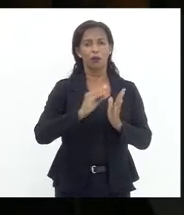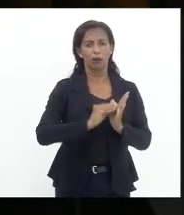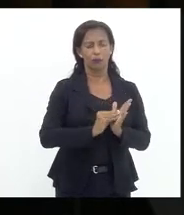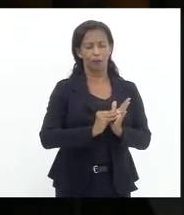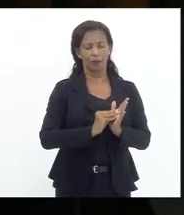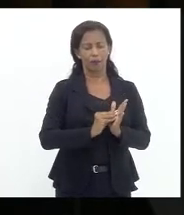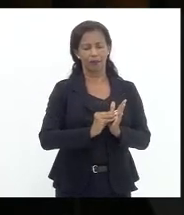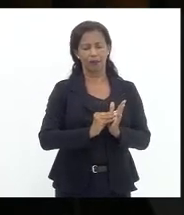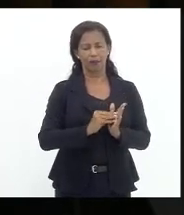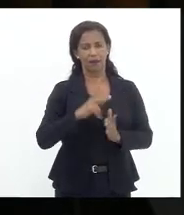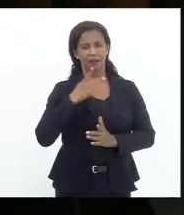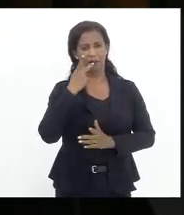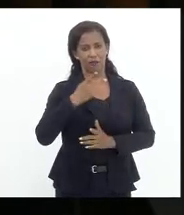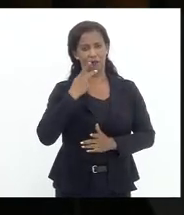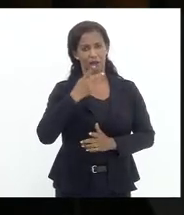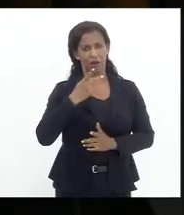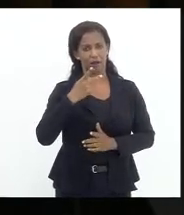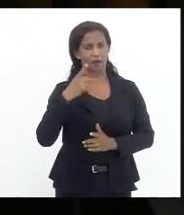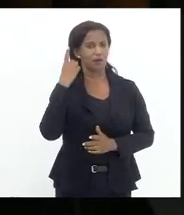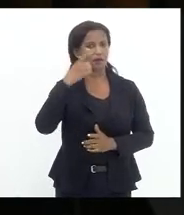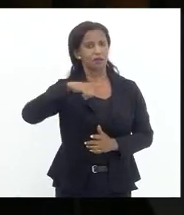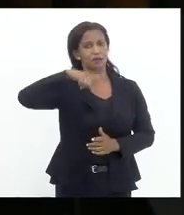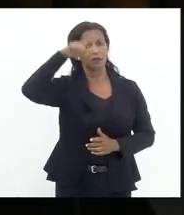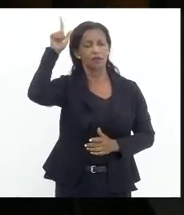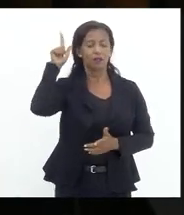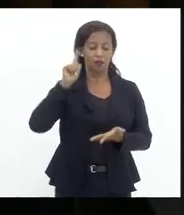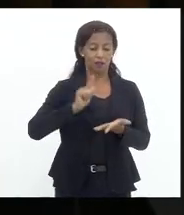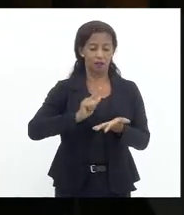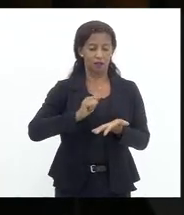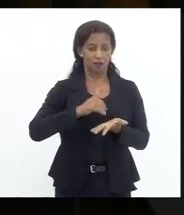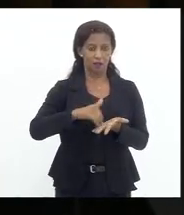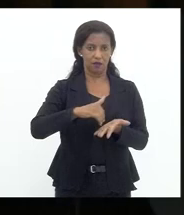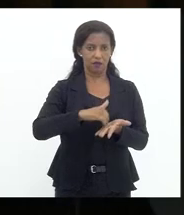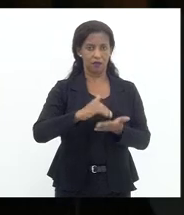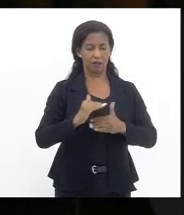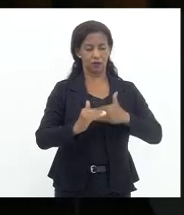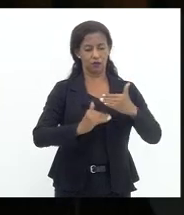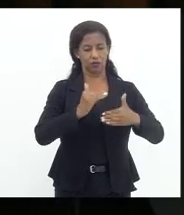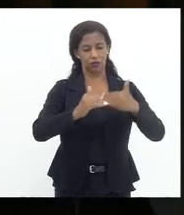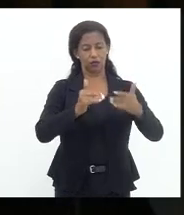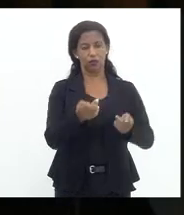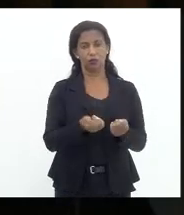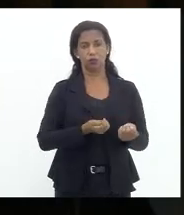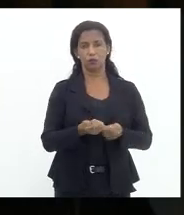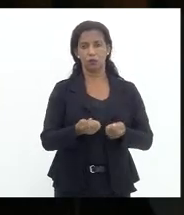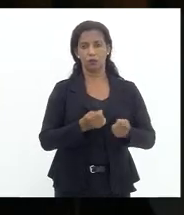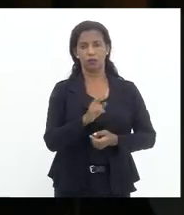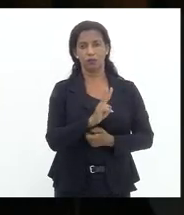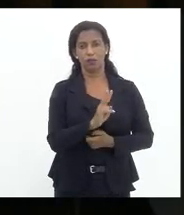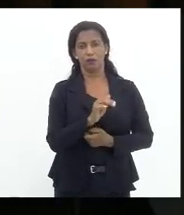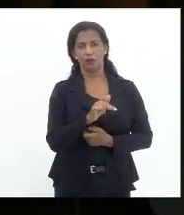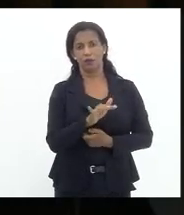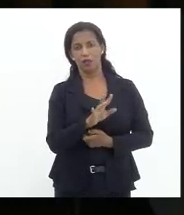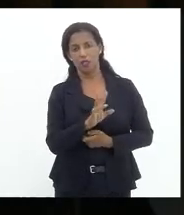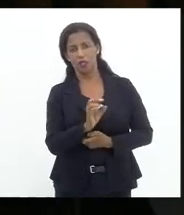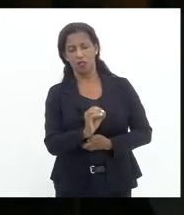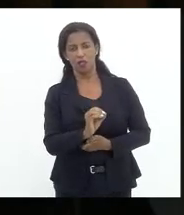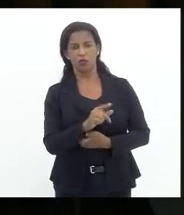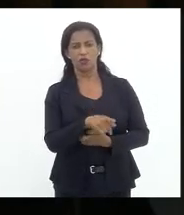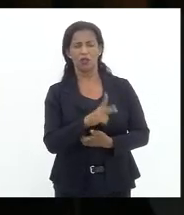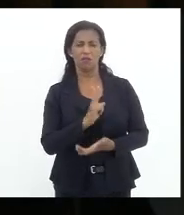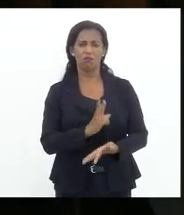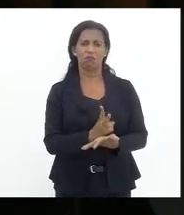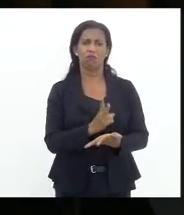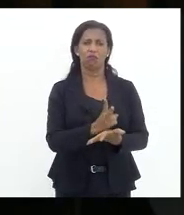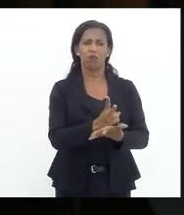do deputado Luiz Paulo. O secretário de Desenvolvimento Econômico, Vinícius Fará, ele